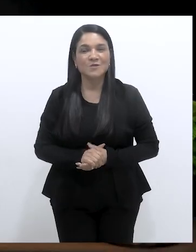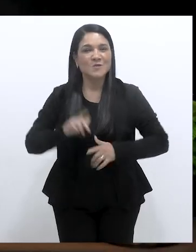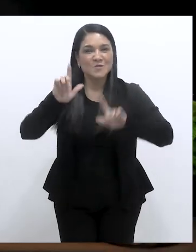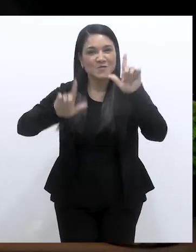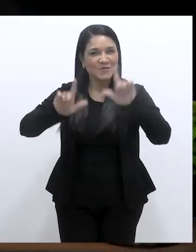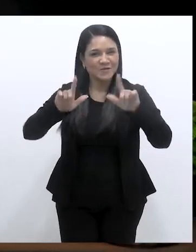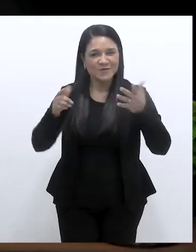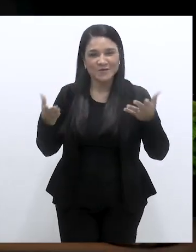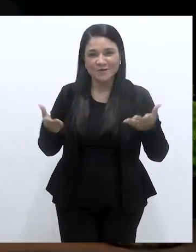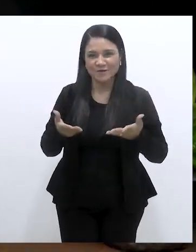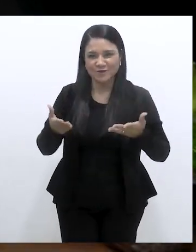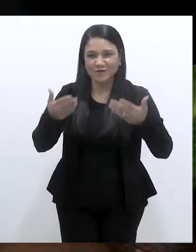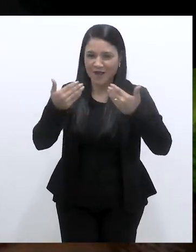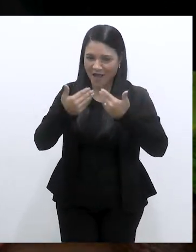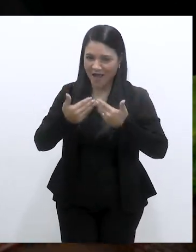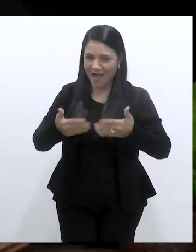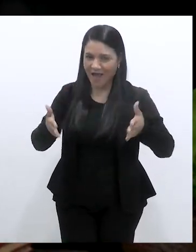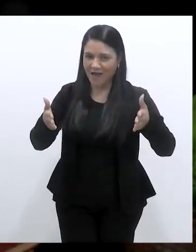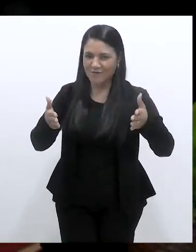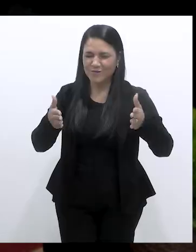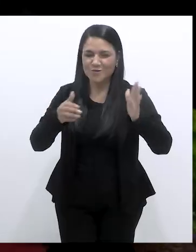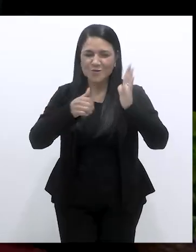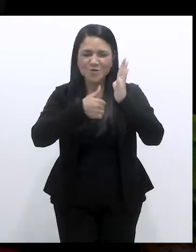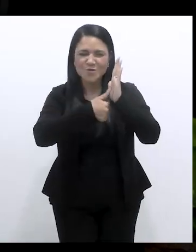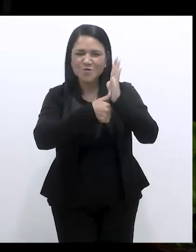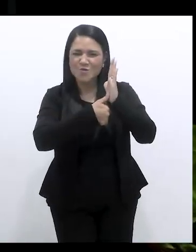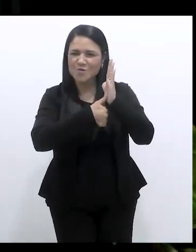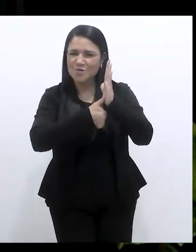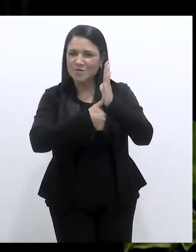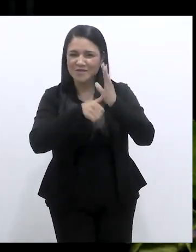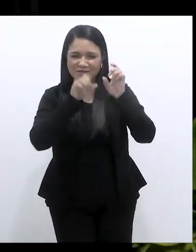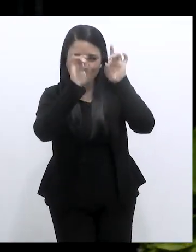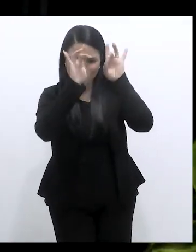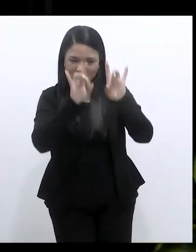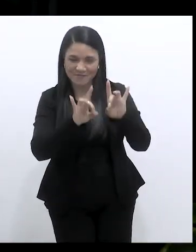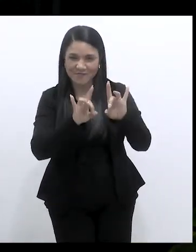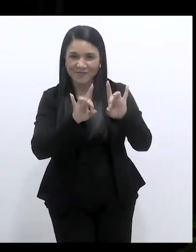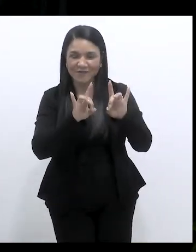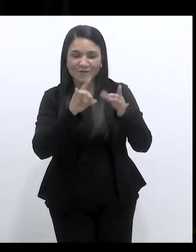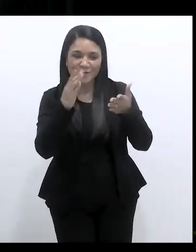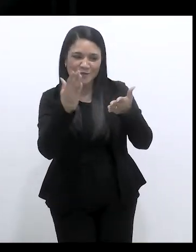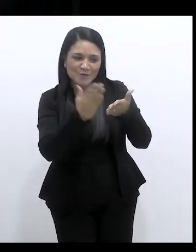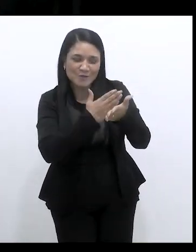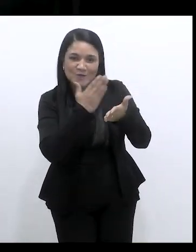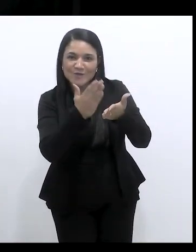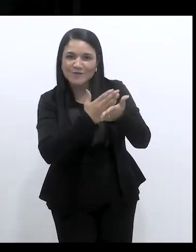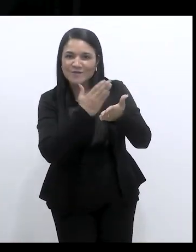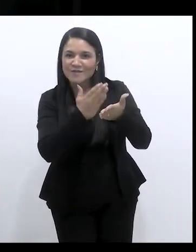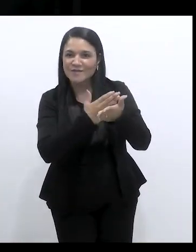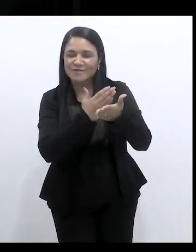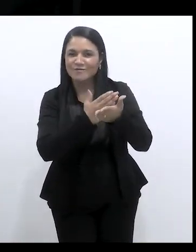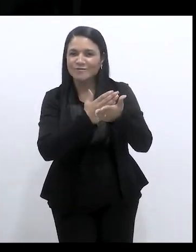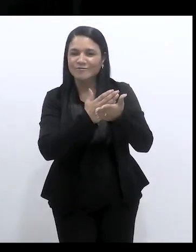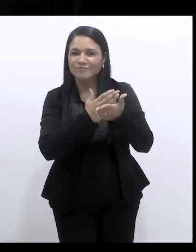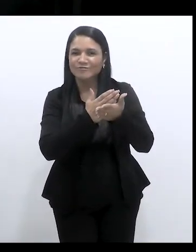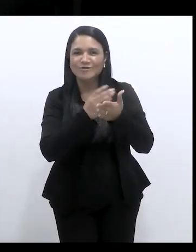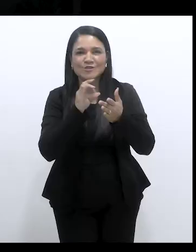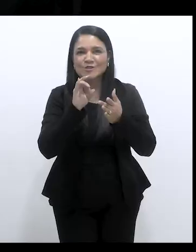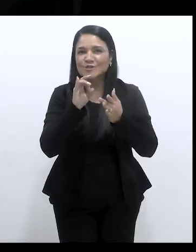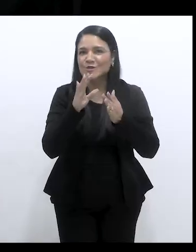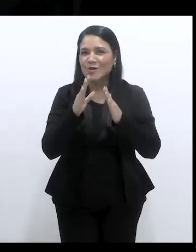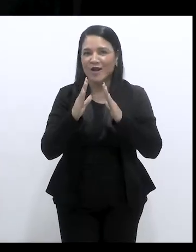Nosso programa de hoje abre as portas de um clube muito especial. Um lugar onde as páginas dos livros não ficam só entre as